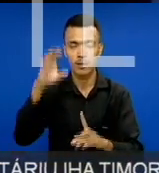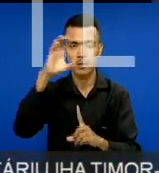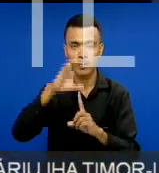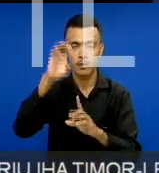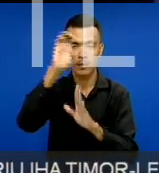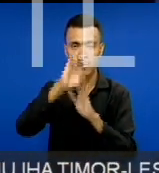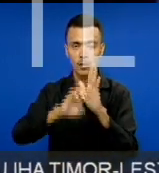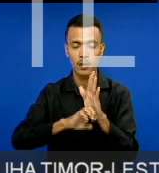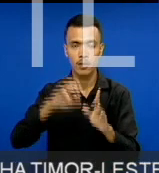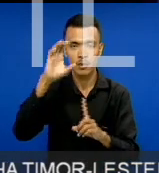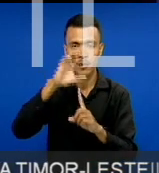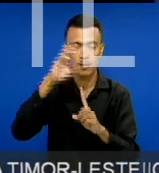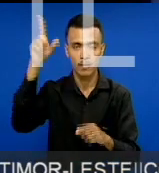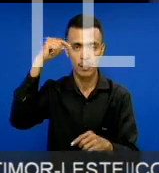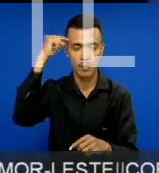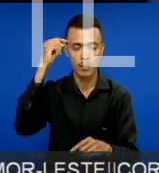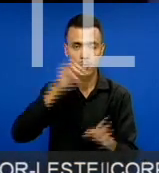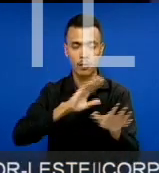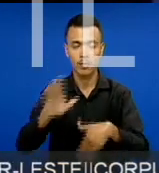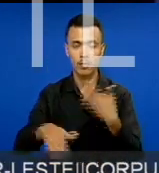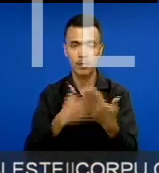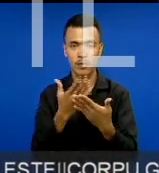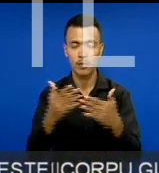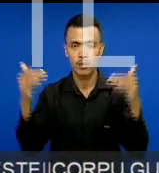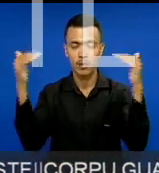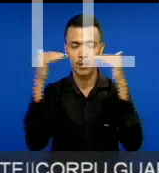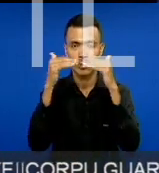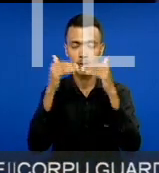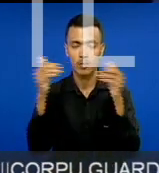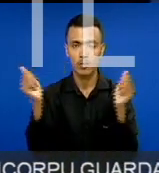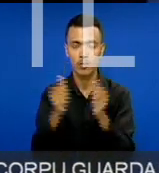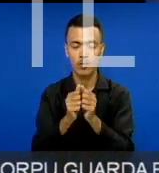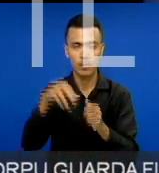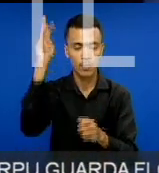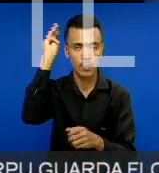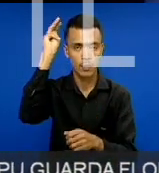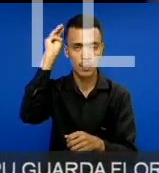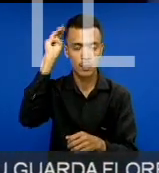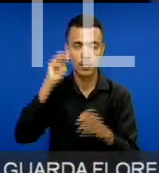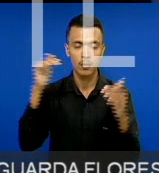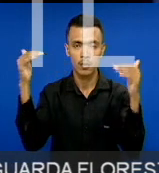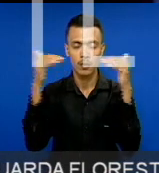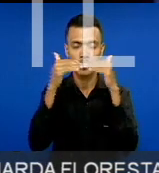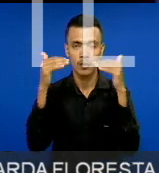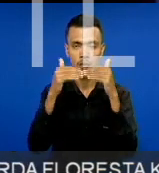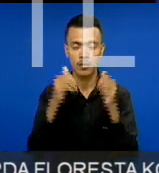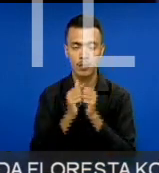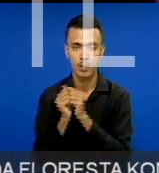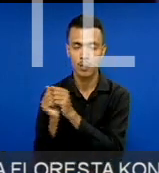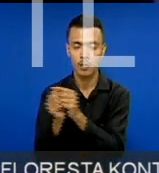Estado, chefe Governo, hotu-hotu encontro nível ministerial, encontro técnico,